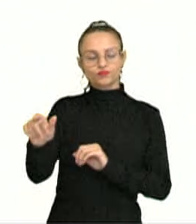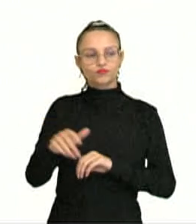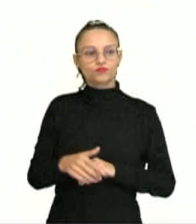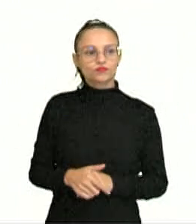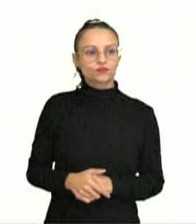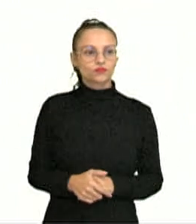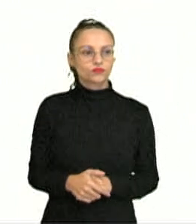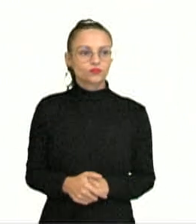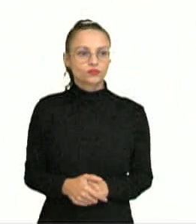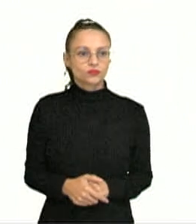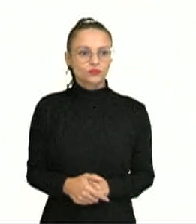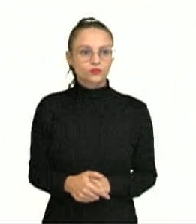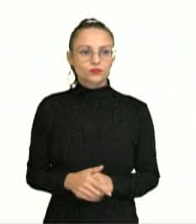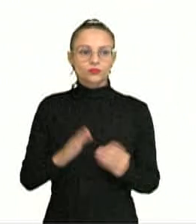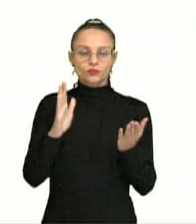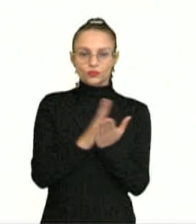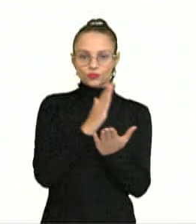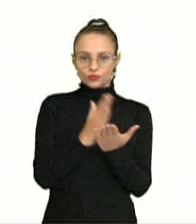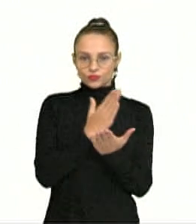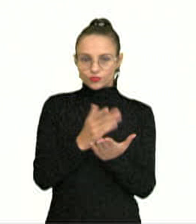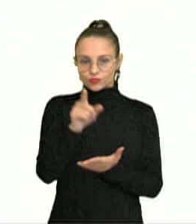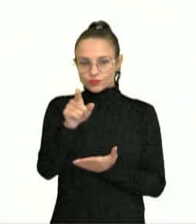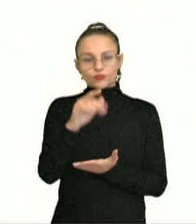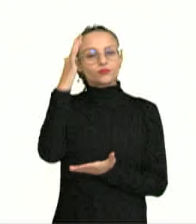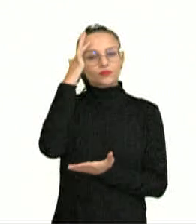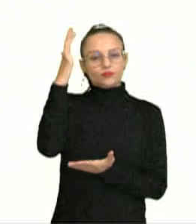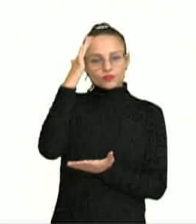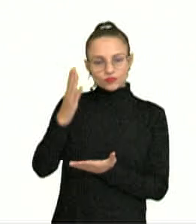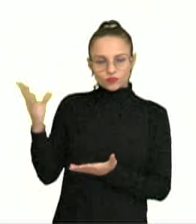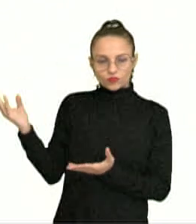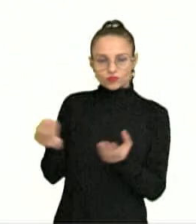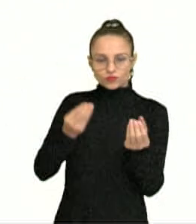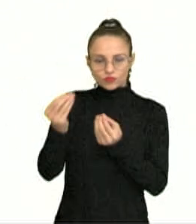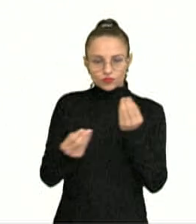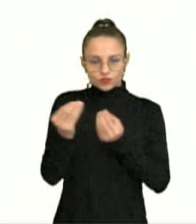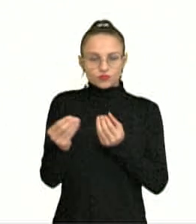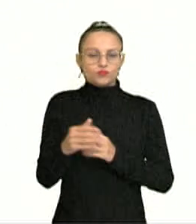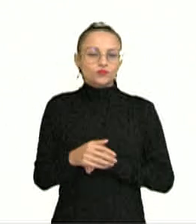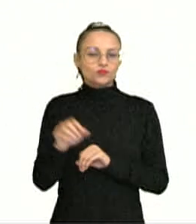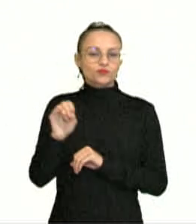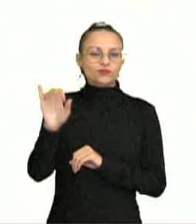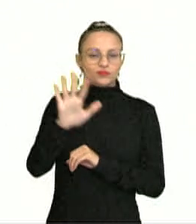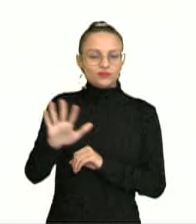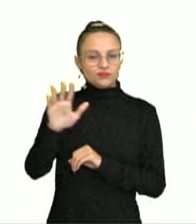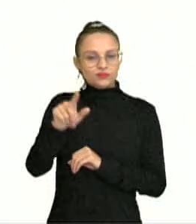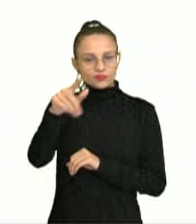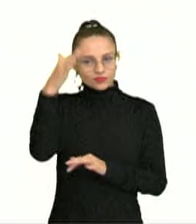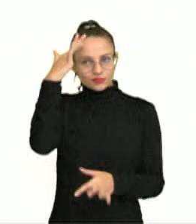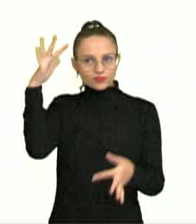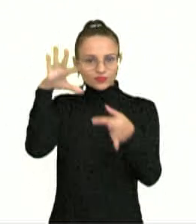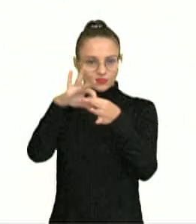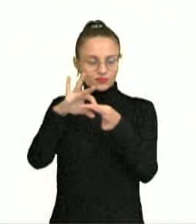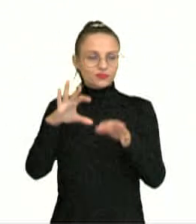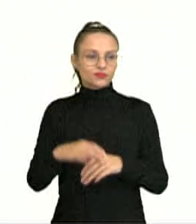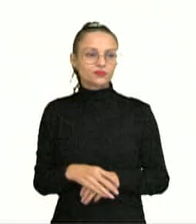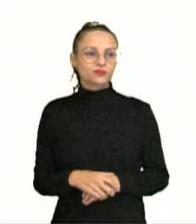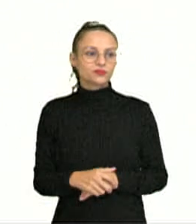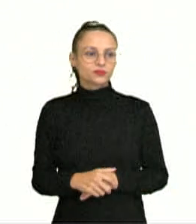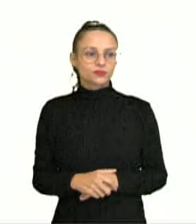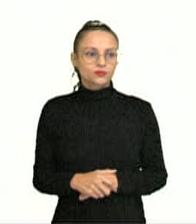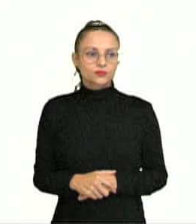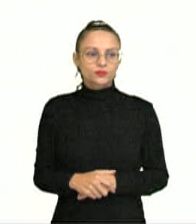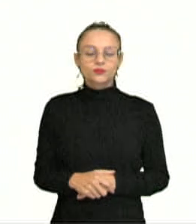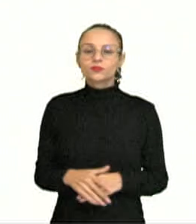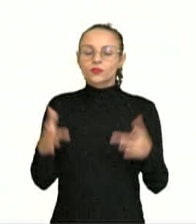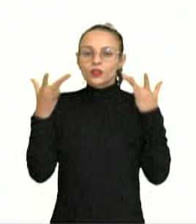Aqui coloquei a capa do livro para vocês terem uma ideia, na iconografia, pelo menos a capa, professora, sim. A peça